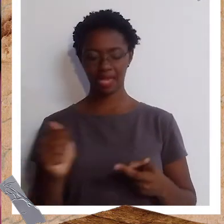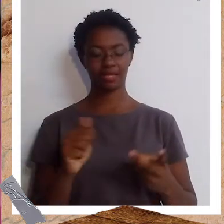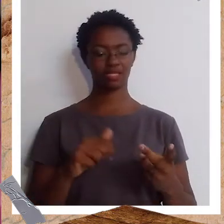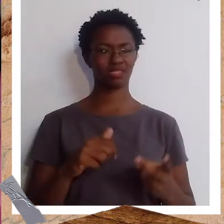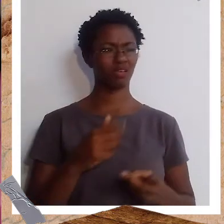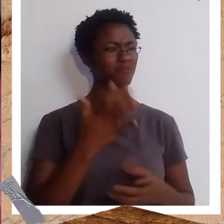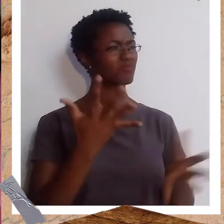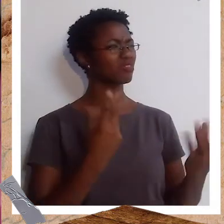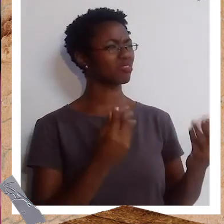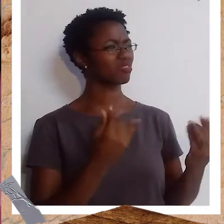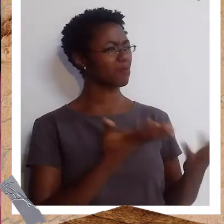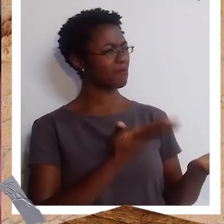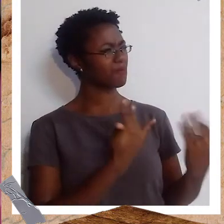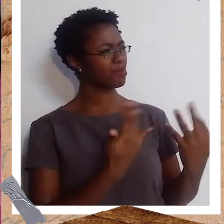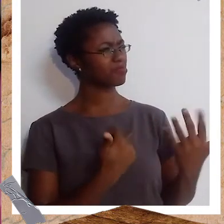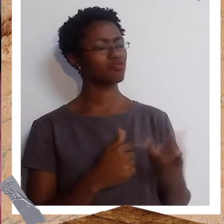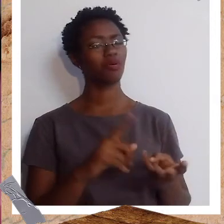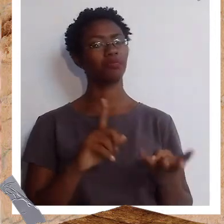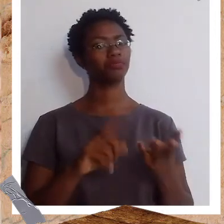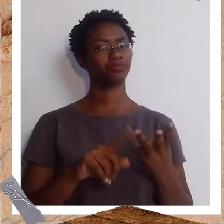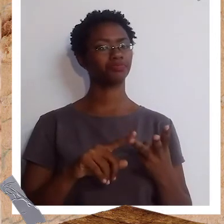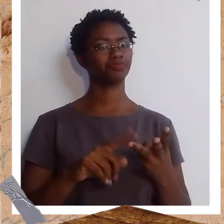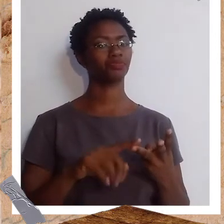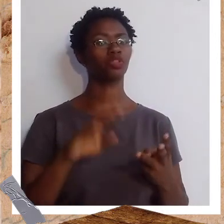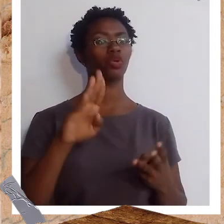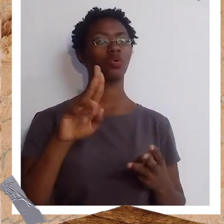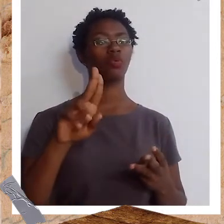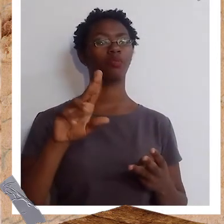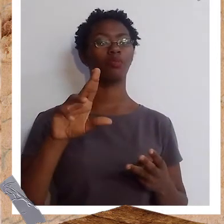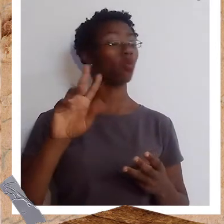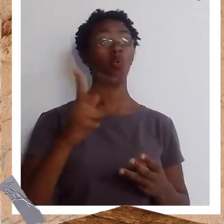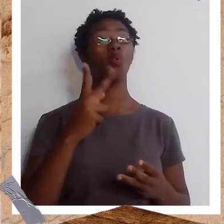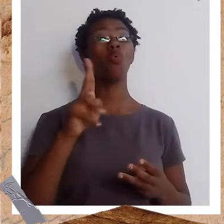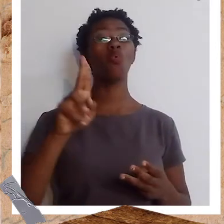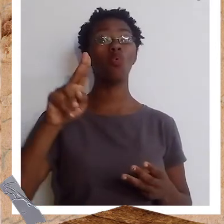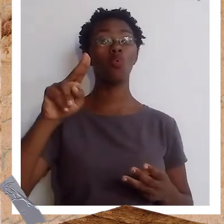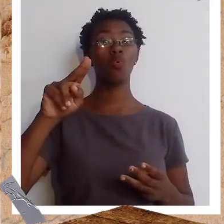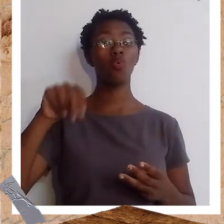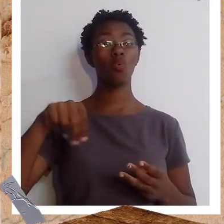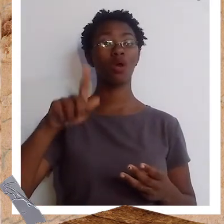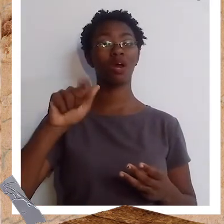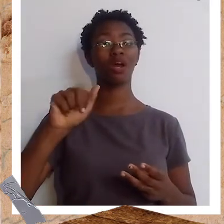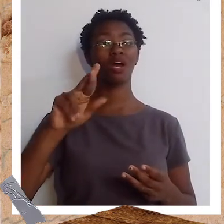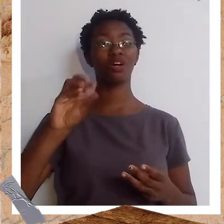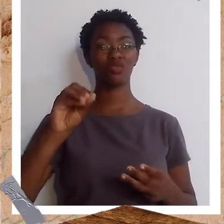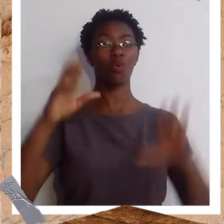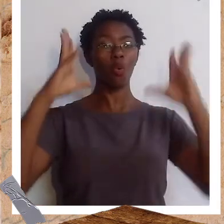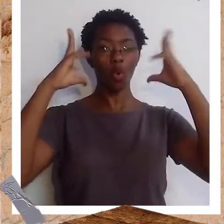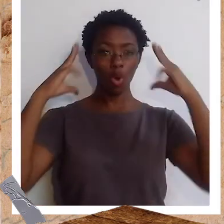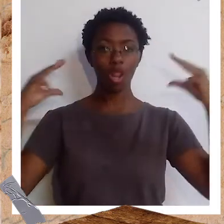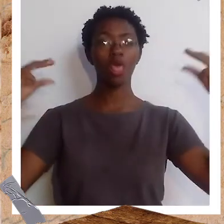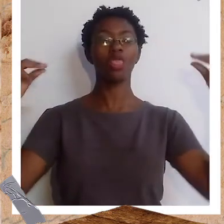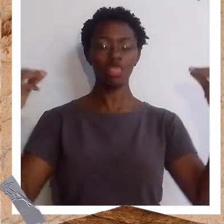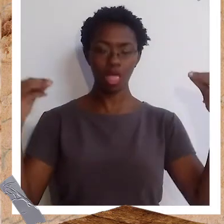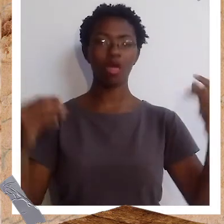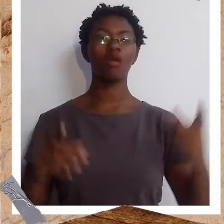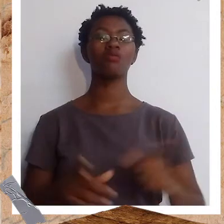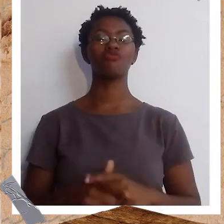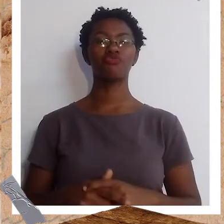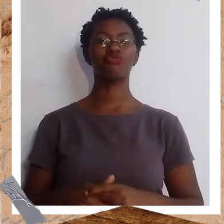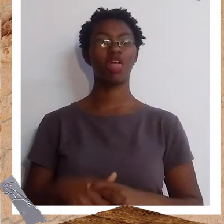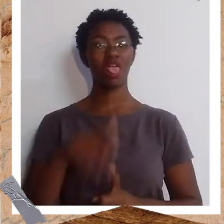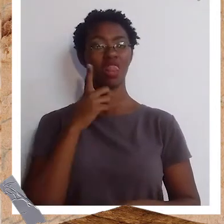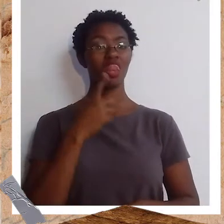ajuda aí, que mais que a gente encontrou? Sueco, persa, húngaro, holandês,